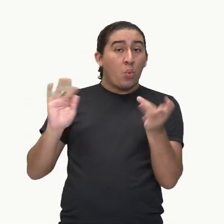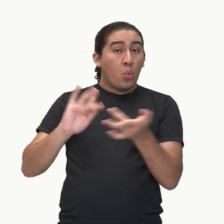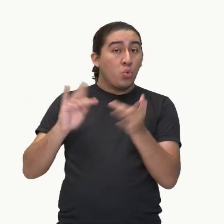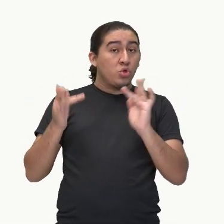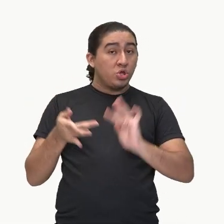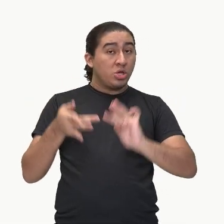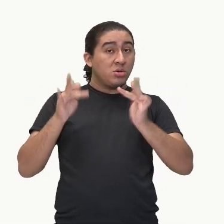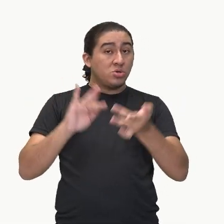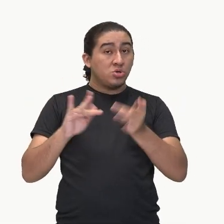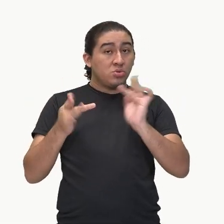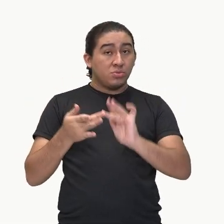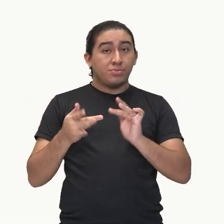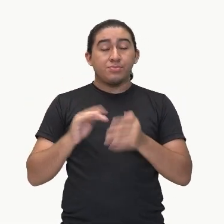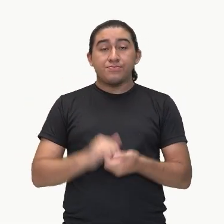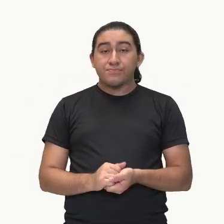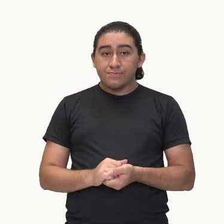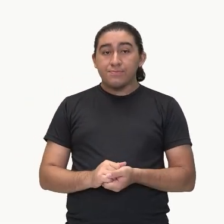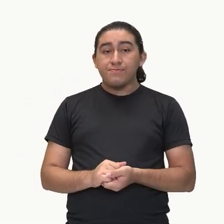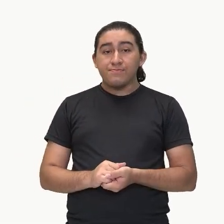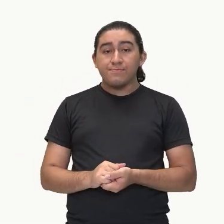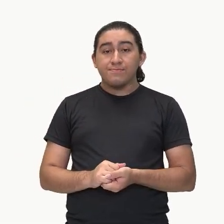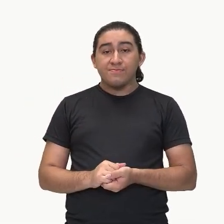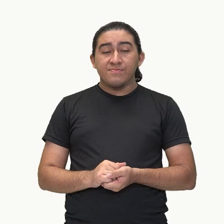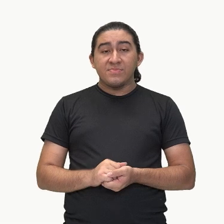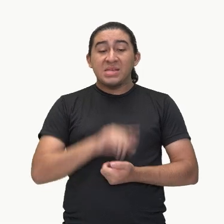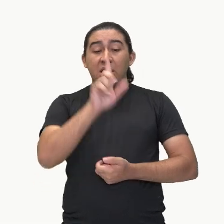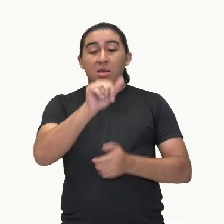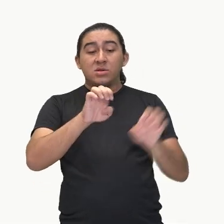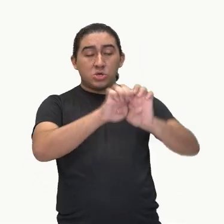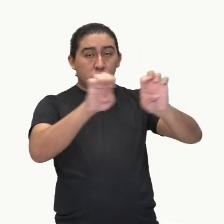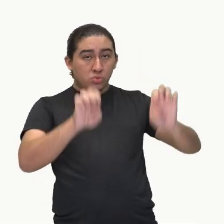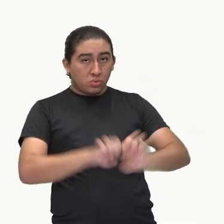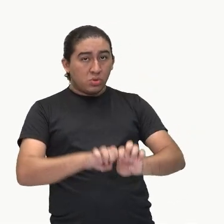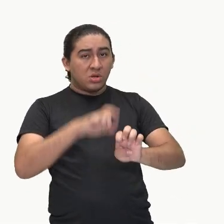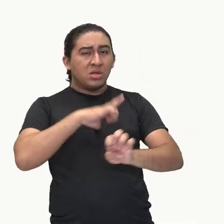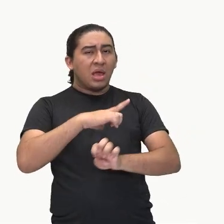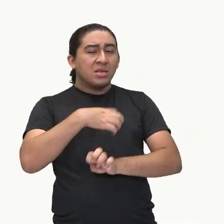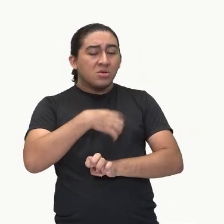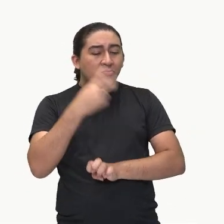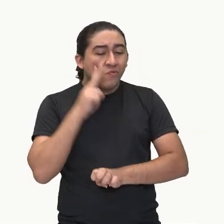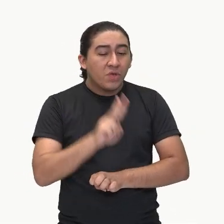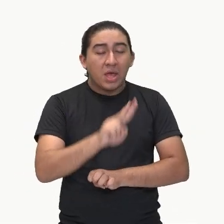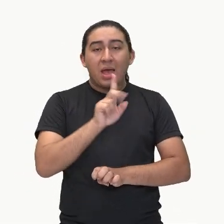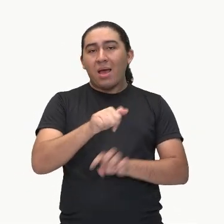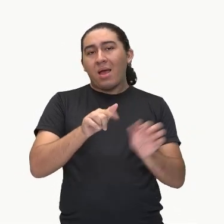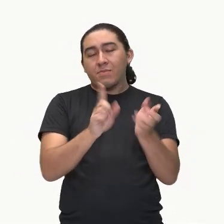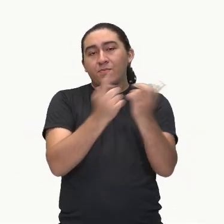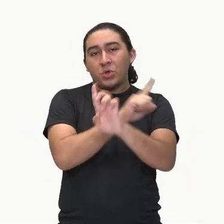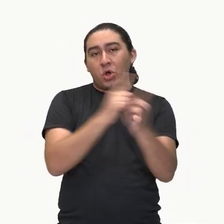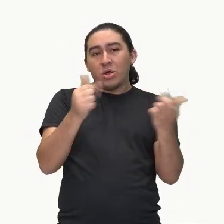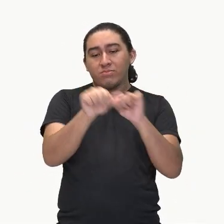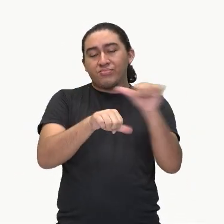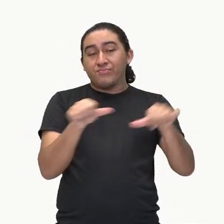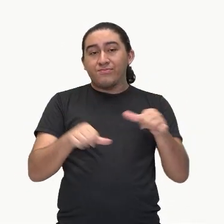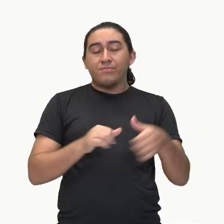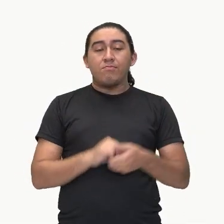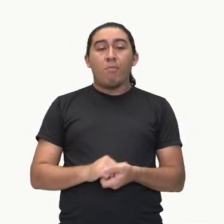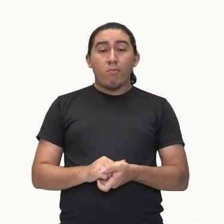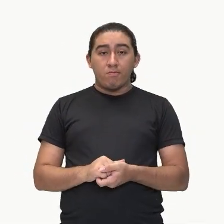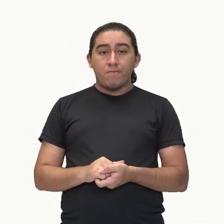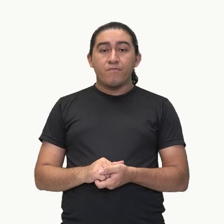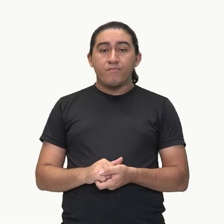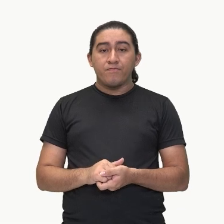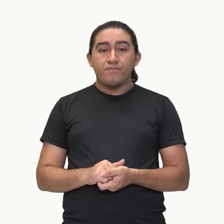essa construção dessa forma nos gera esse efeito de sentido de alternância. Tudo bem até aí? E aí,